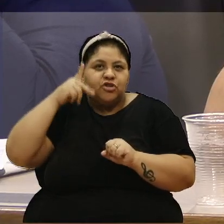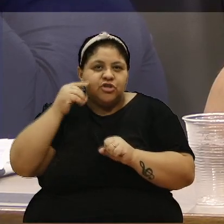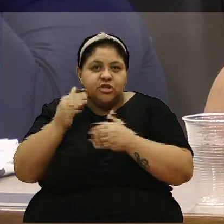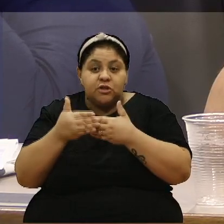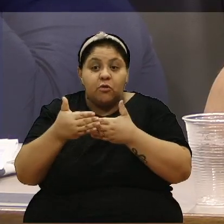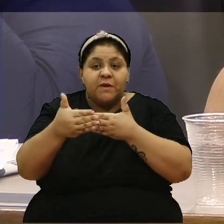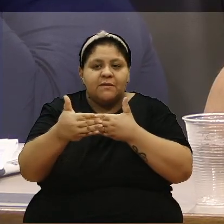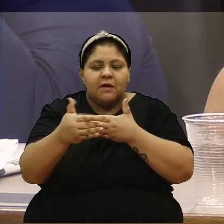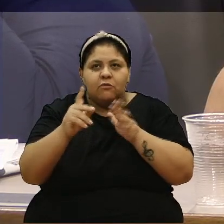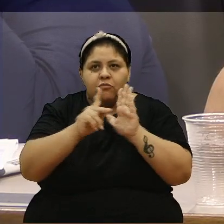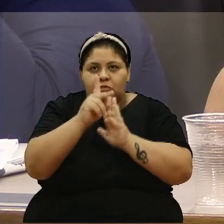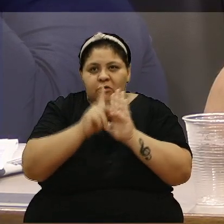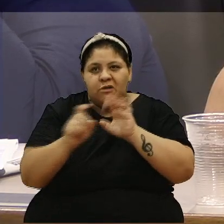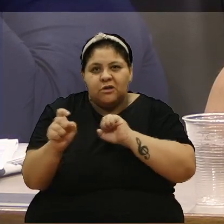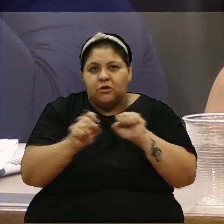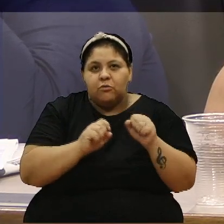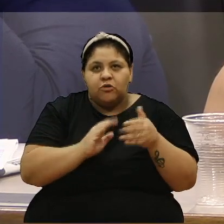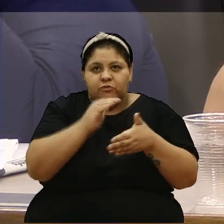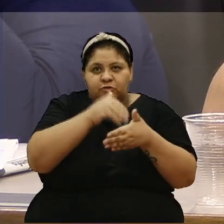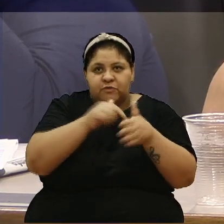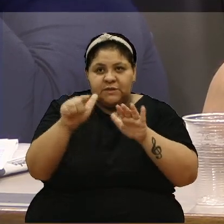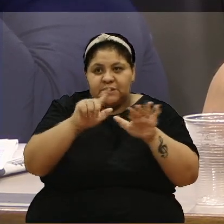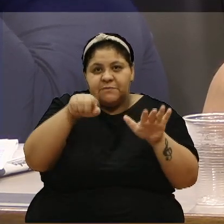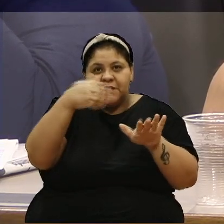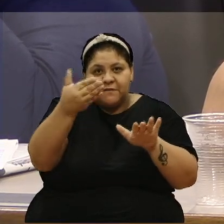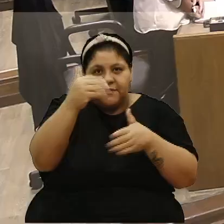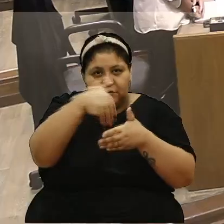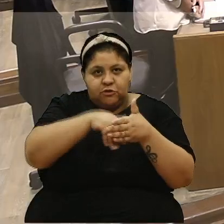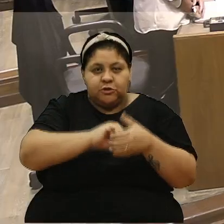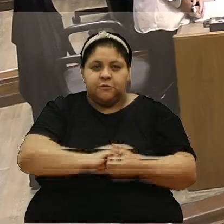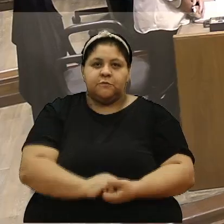projeto, para que a gente possa votar na semana que vem esse projeto.